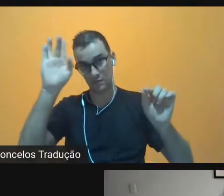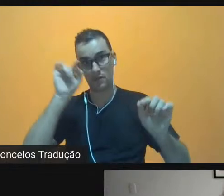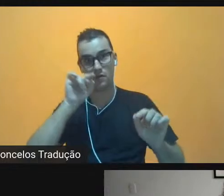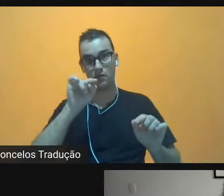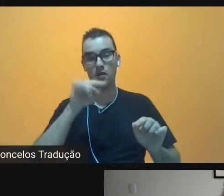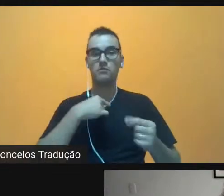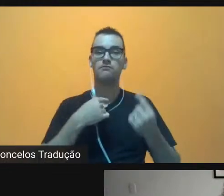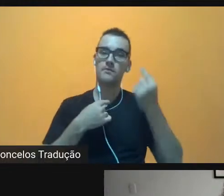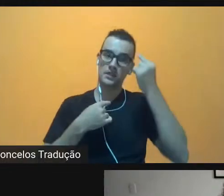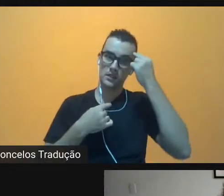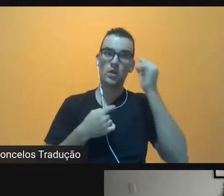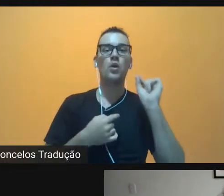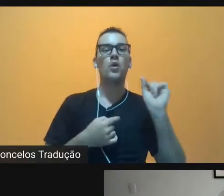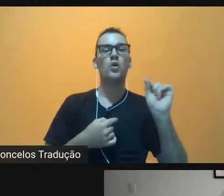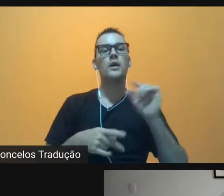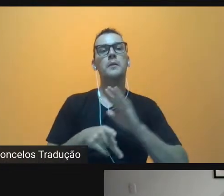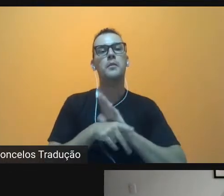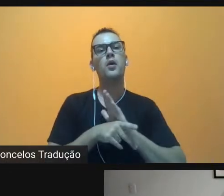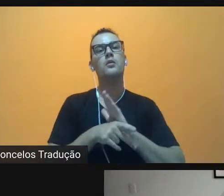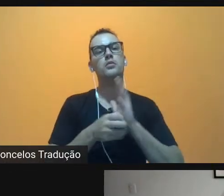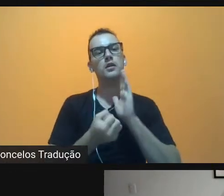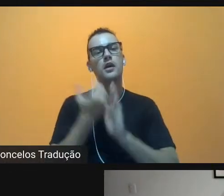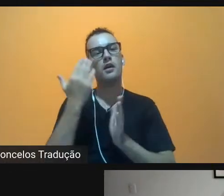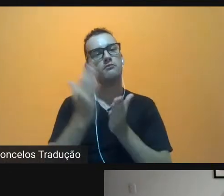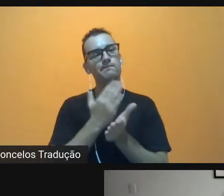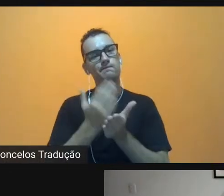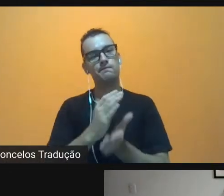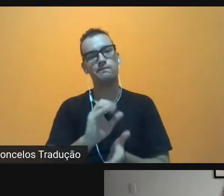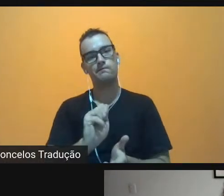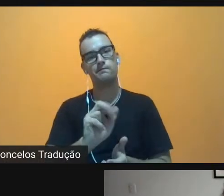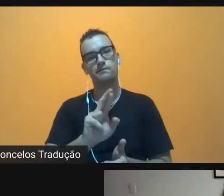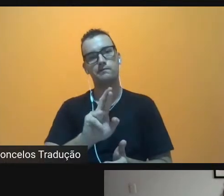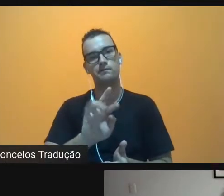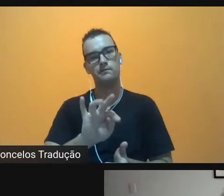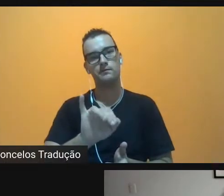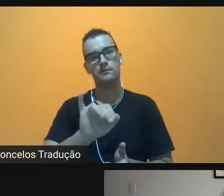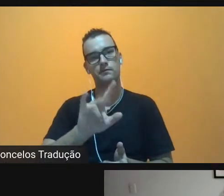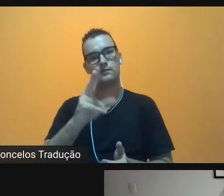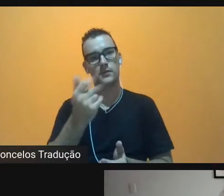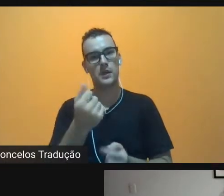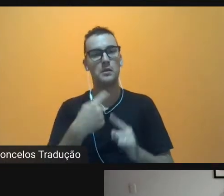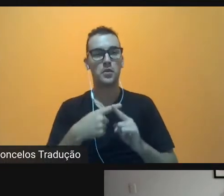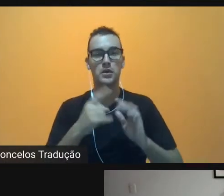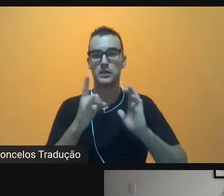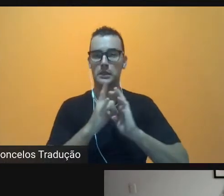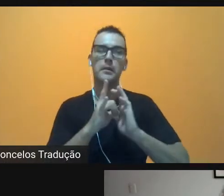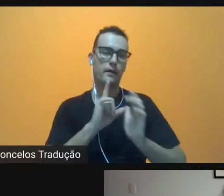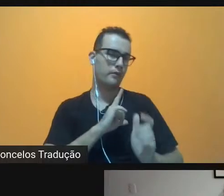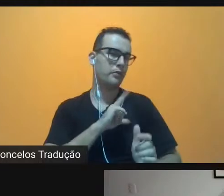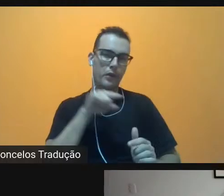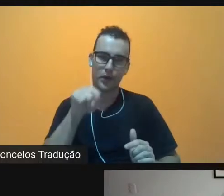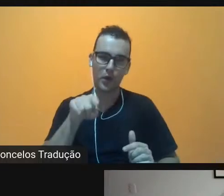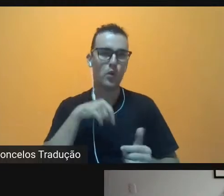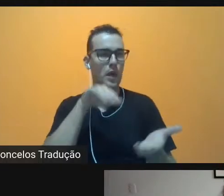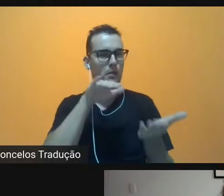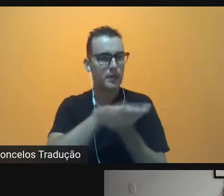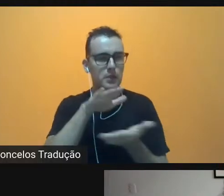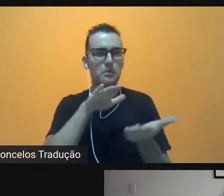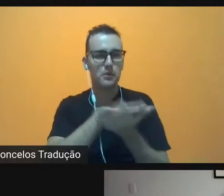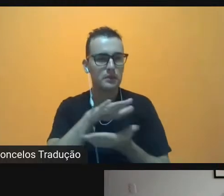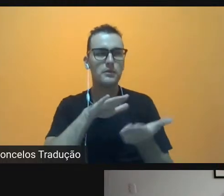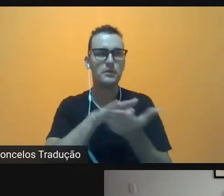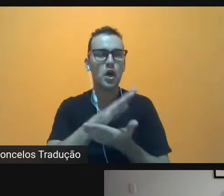tinha pensado em fazer uma cartilha. No CNPDI, a gente tem muito disso, né, de publicações,